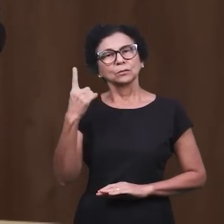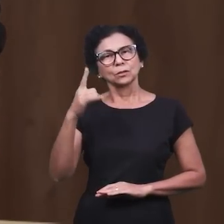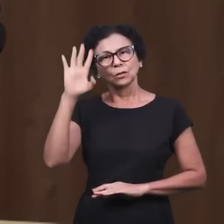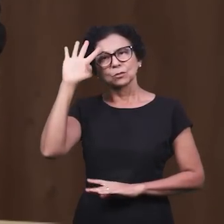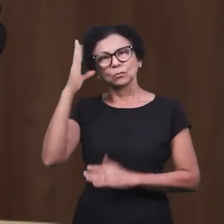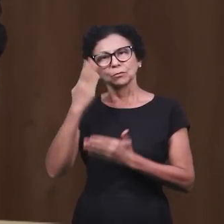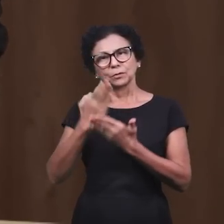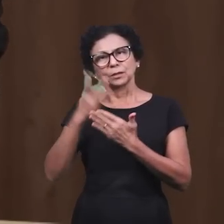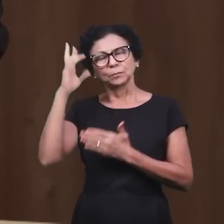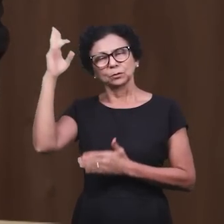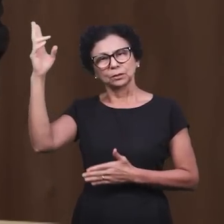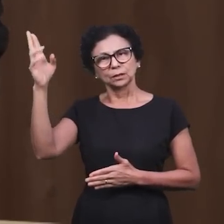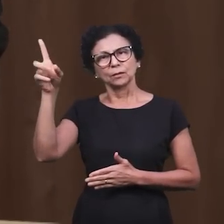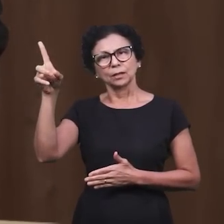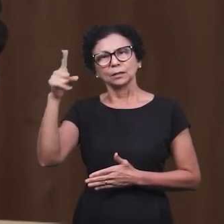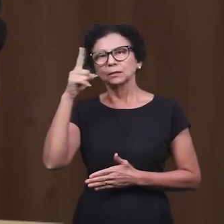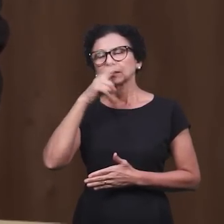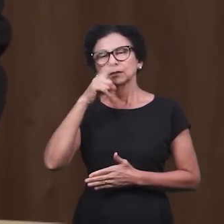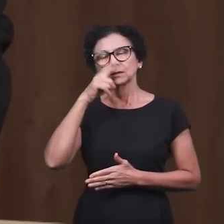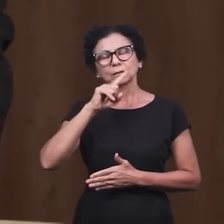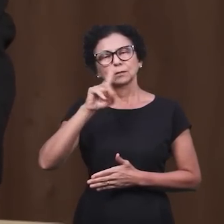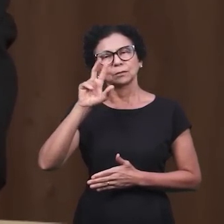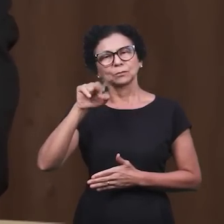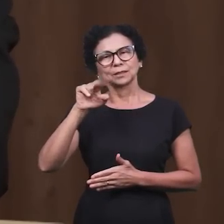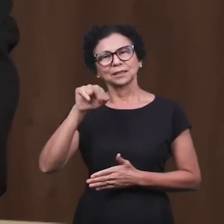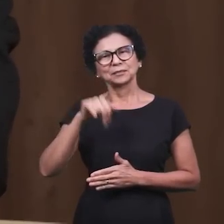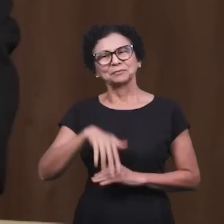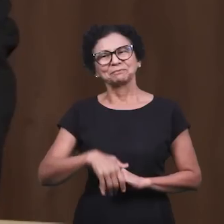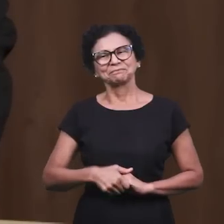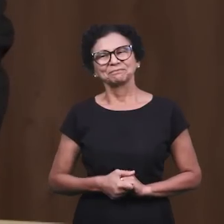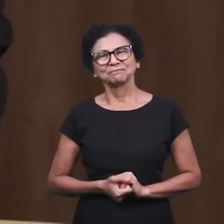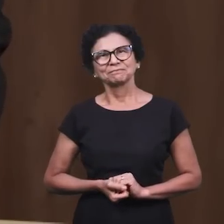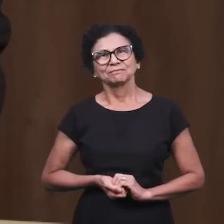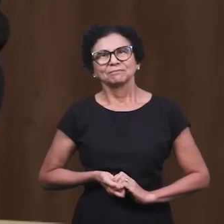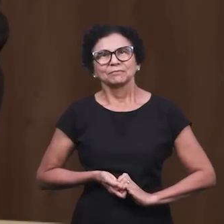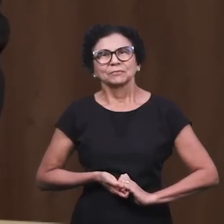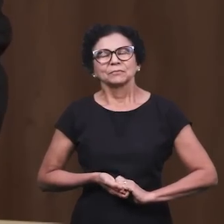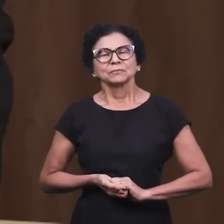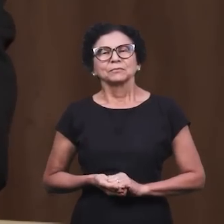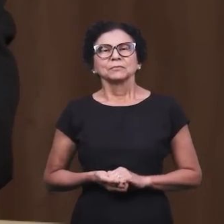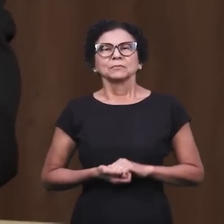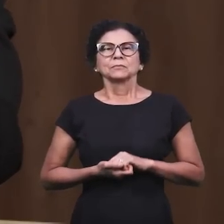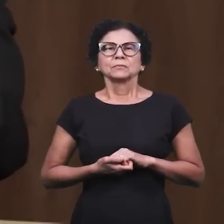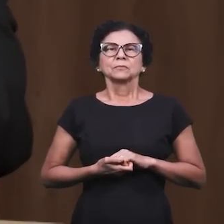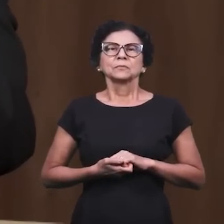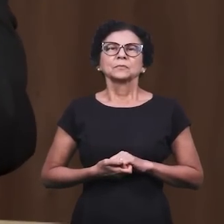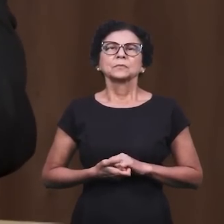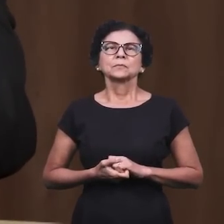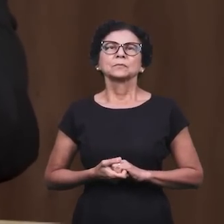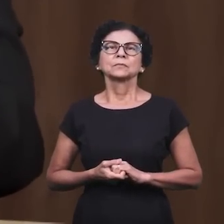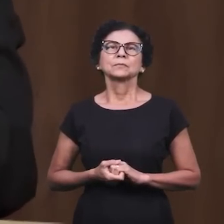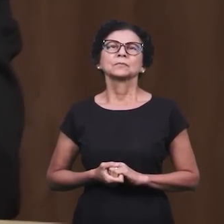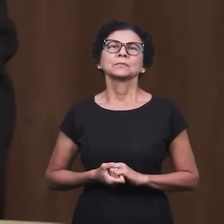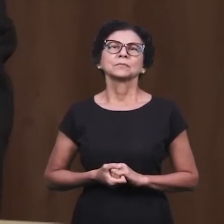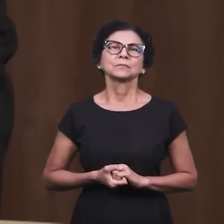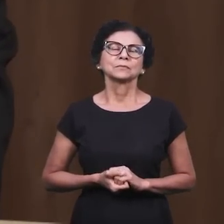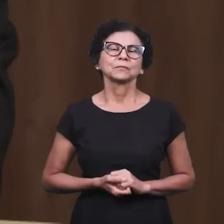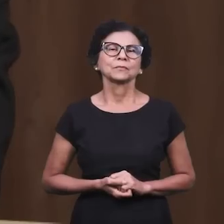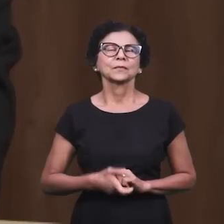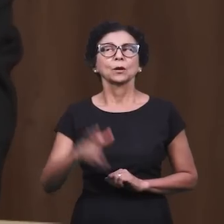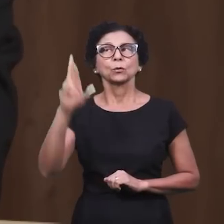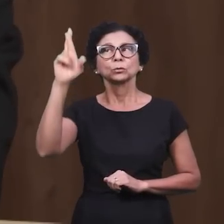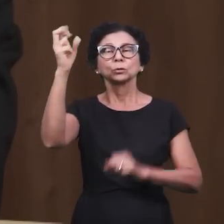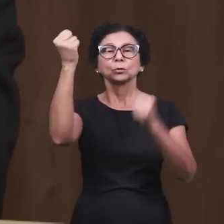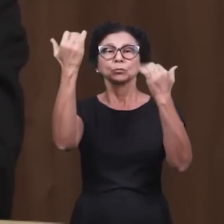Senhor não falha. Exatamente. E a gente sabe o que o Senhor fez um dia conosco, também fará com os nossos